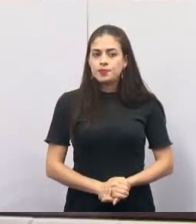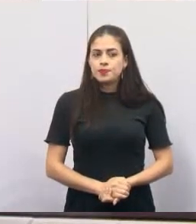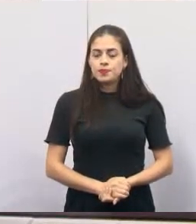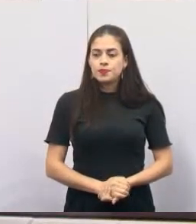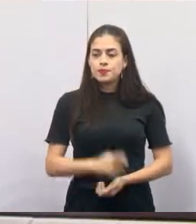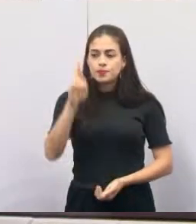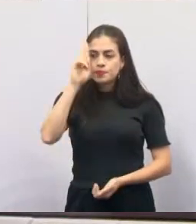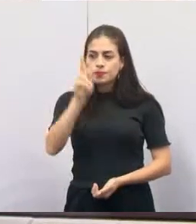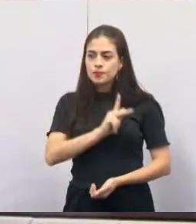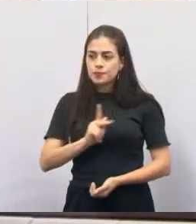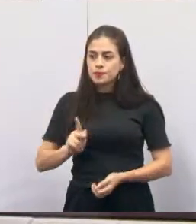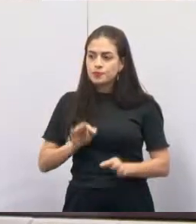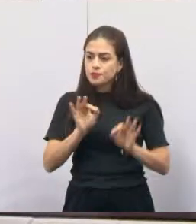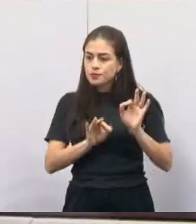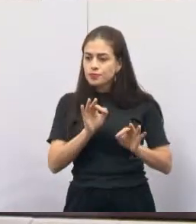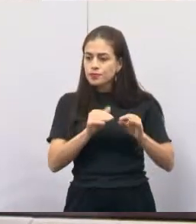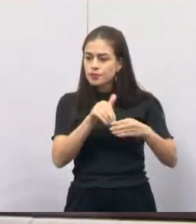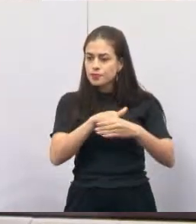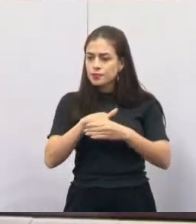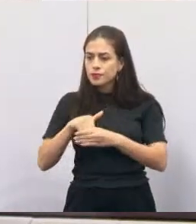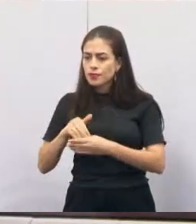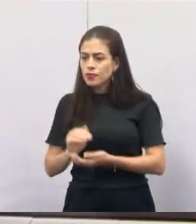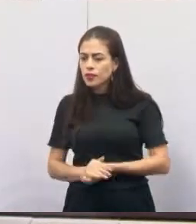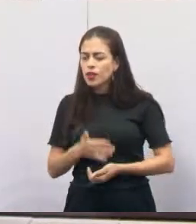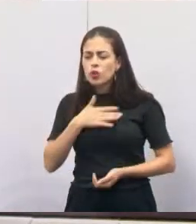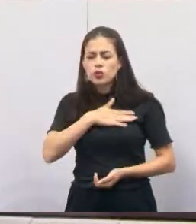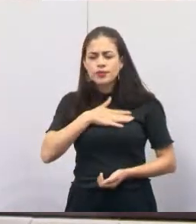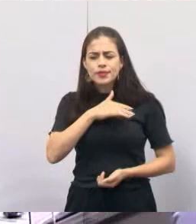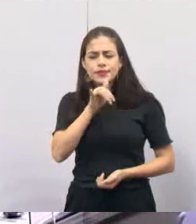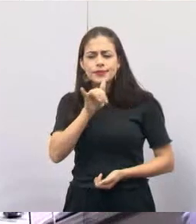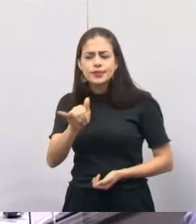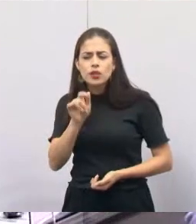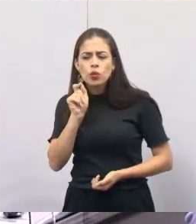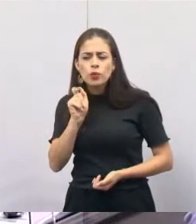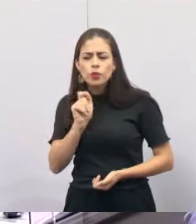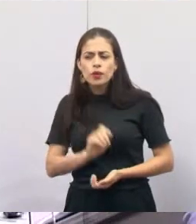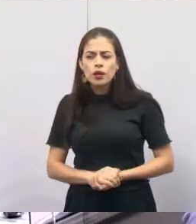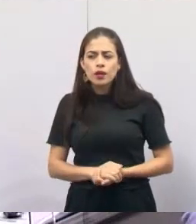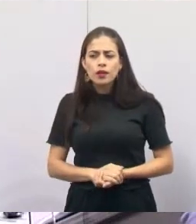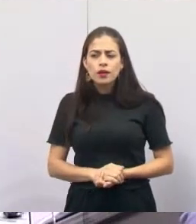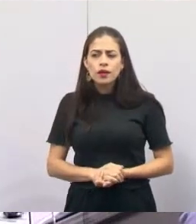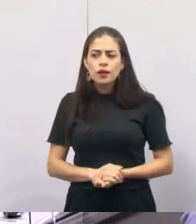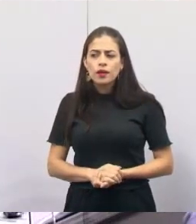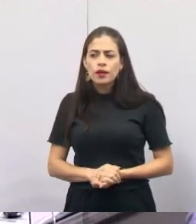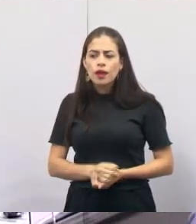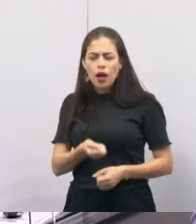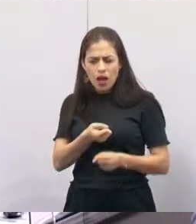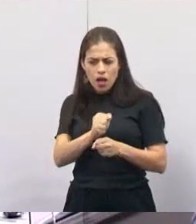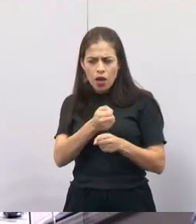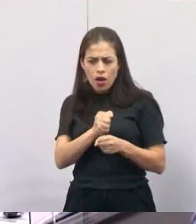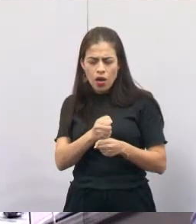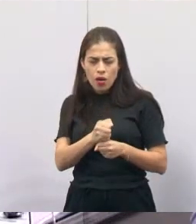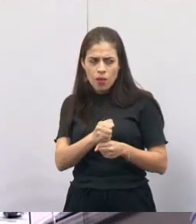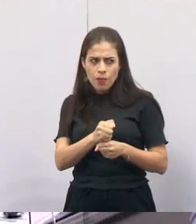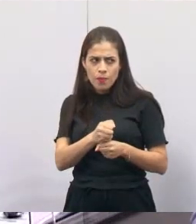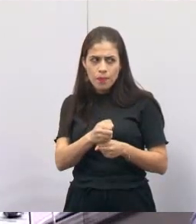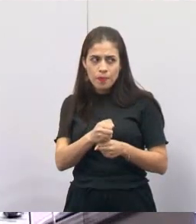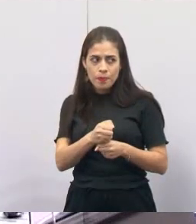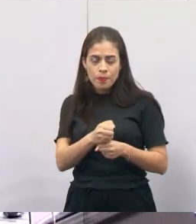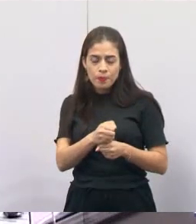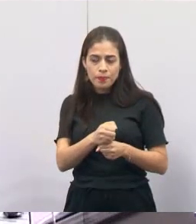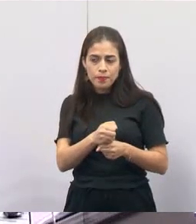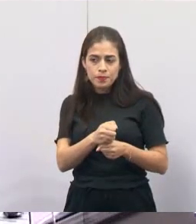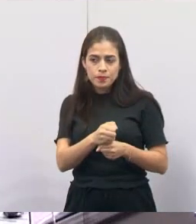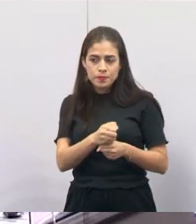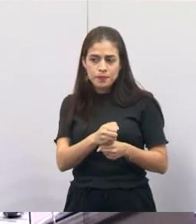Senhor presidente, justificando o voto aqui, gostaria de dizer o seguinte, né? Que essa obra, ela está